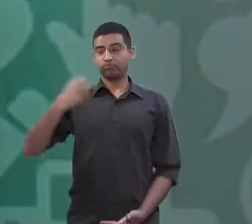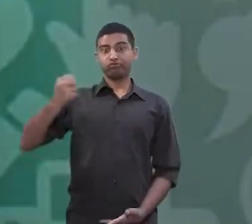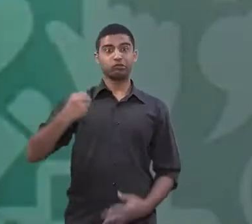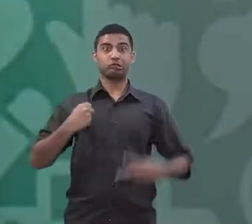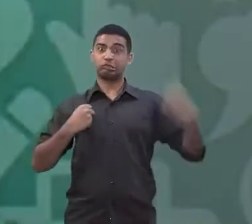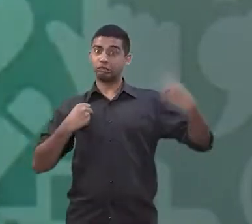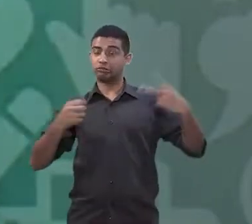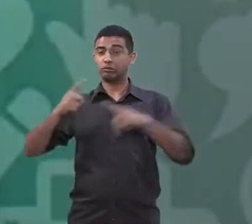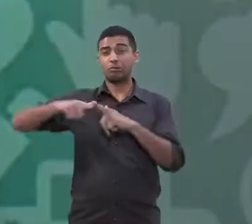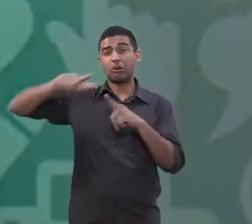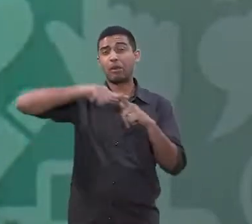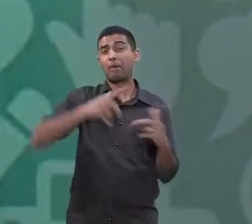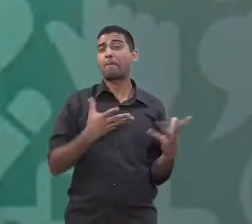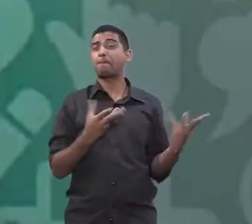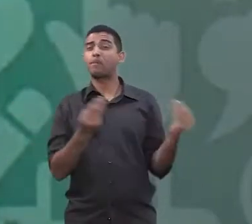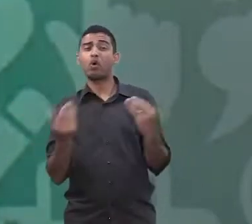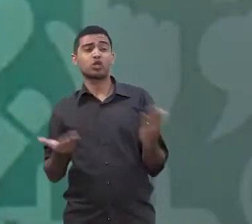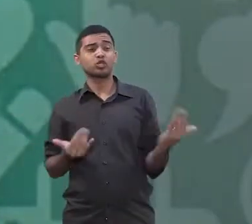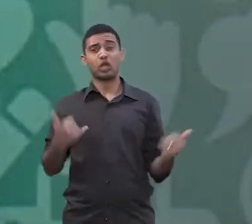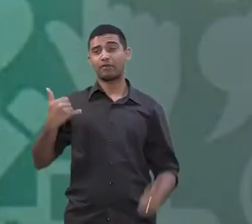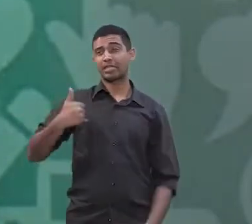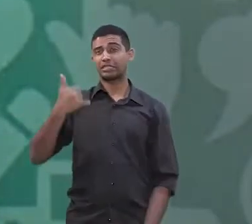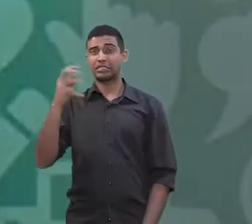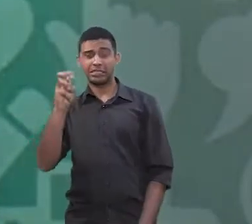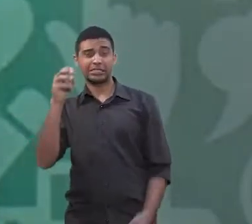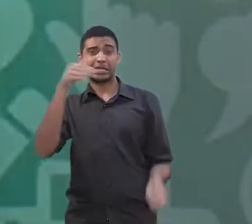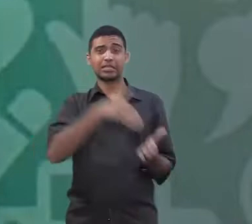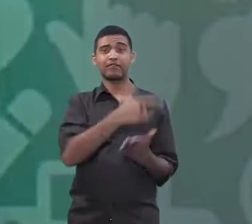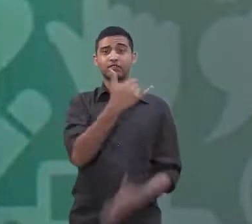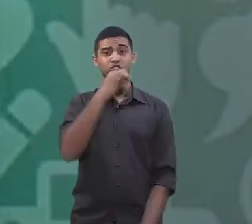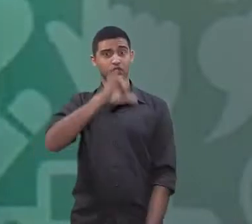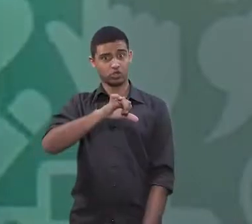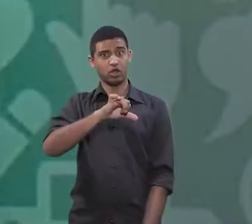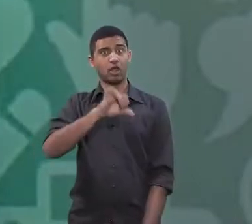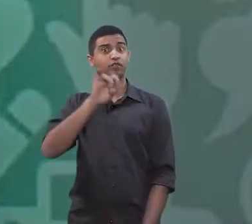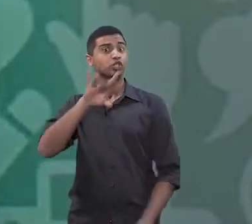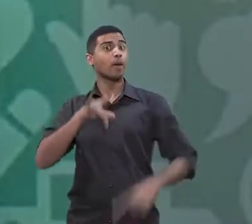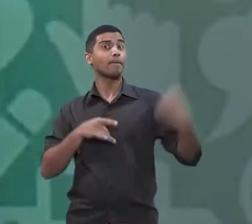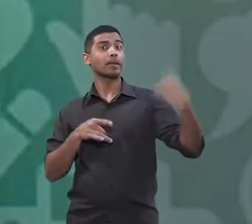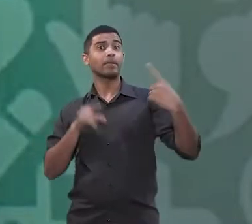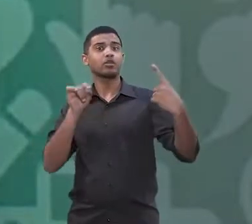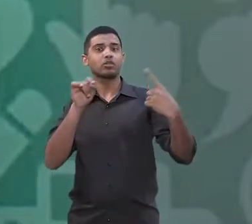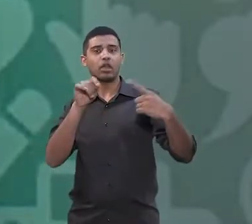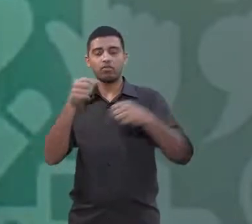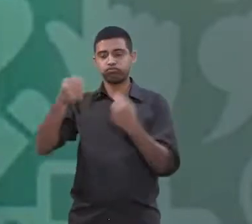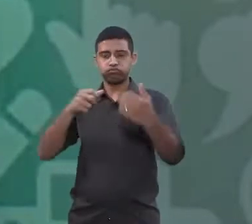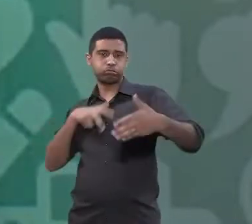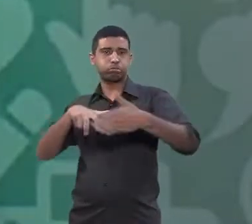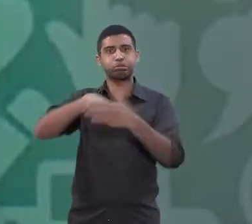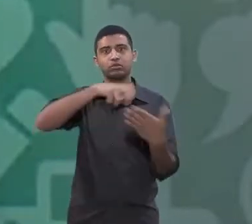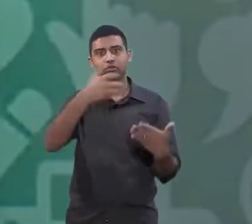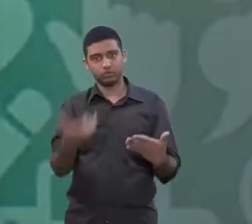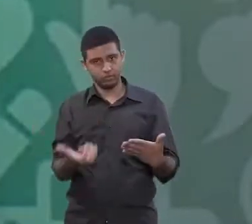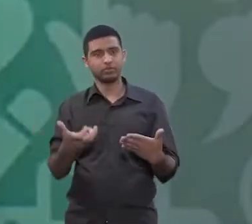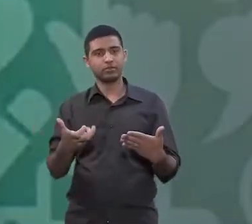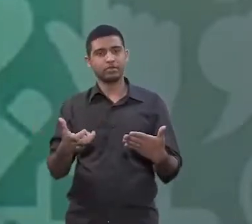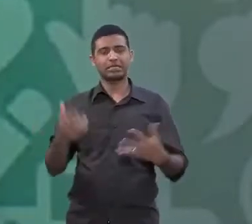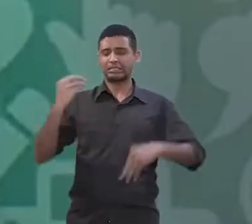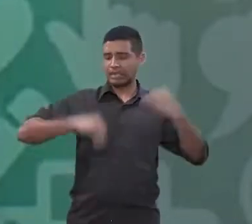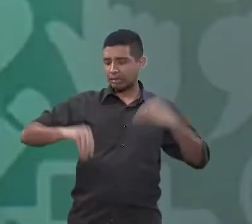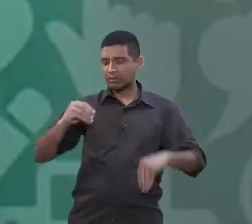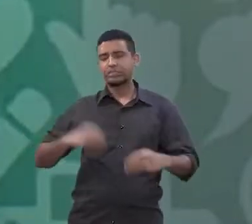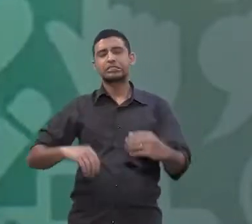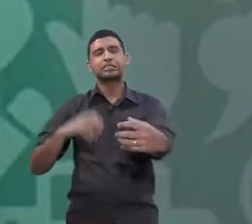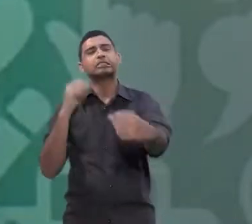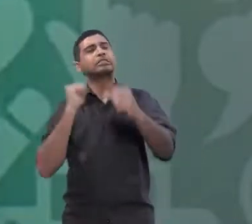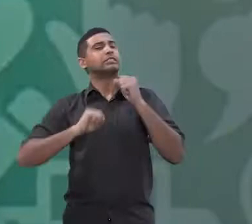é a segunda causa de morte entre jovens de 15 a 29 anos, ficando atrás apenas de acidentes de trânsito. A depressão,